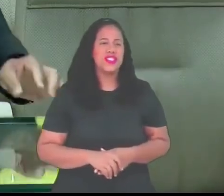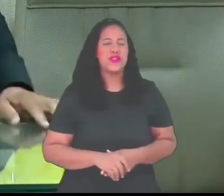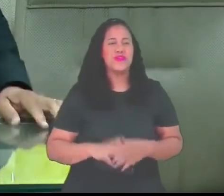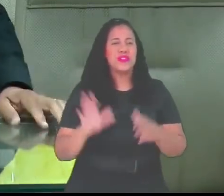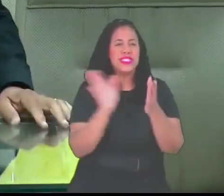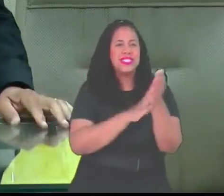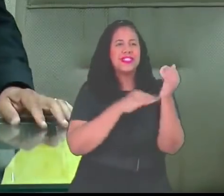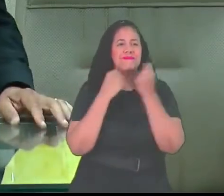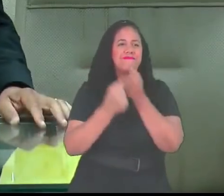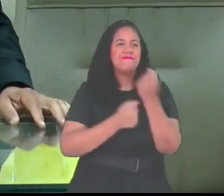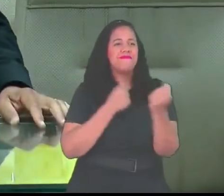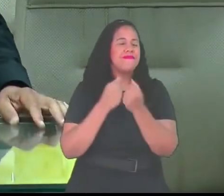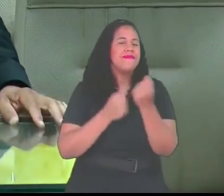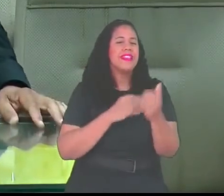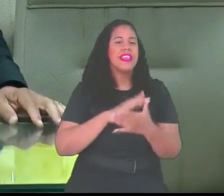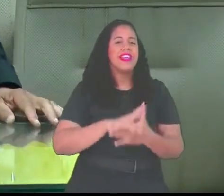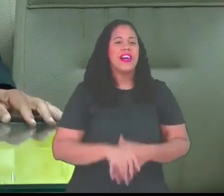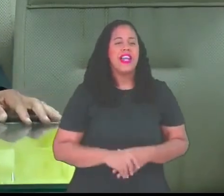Aleluia.